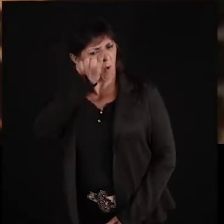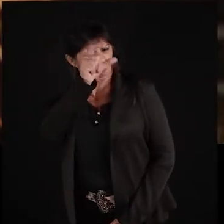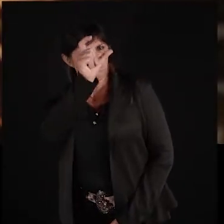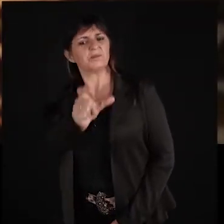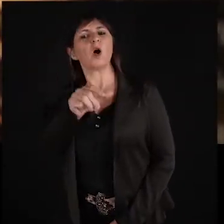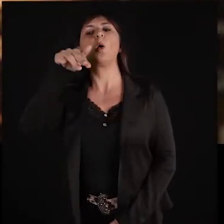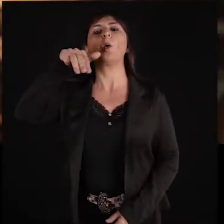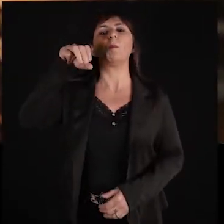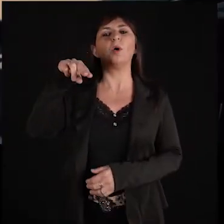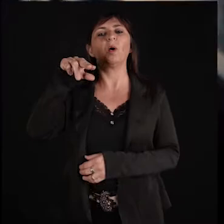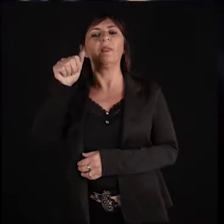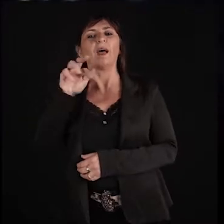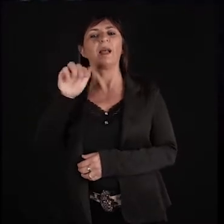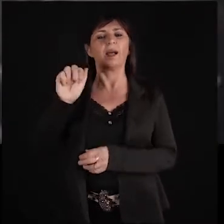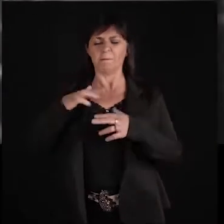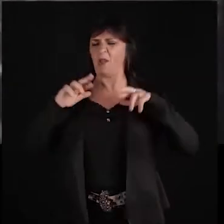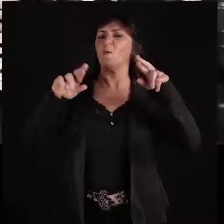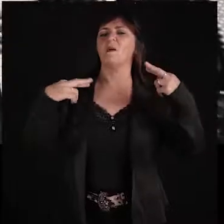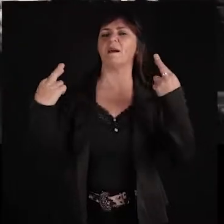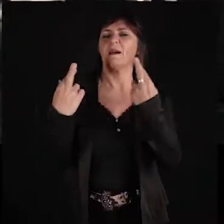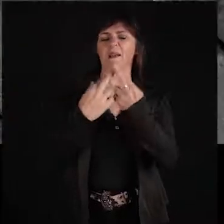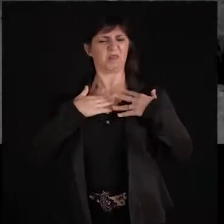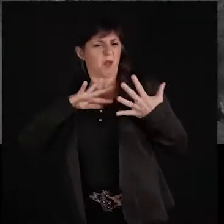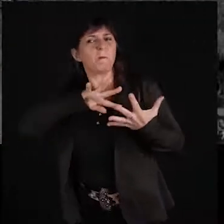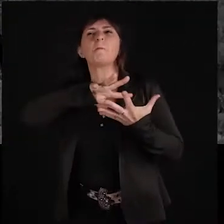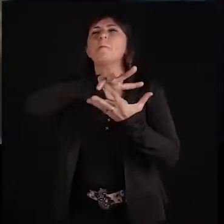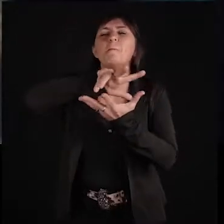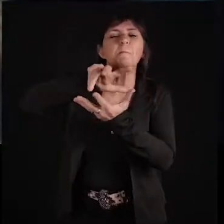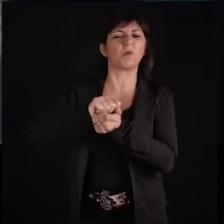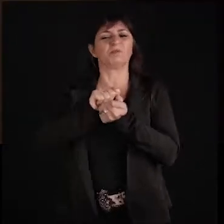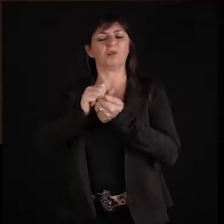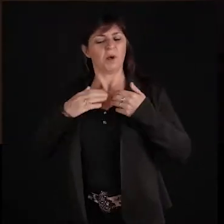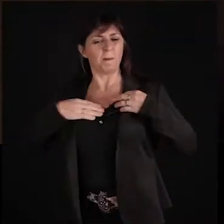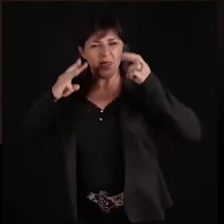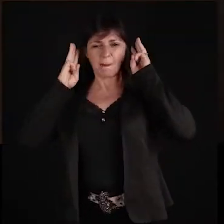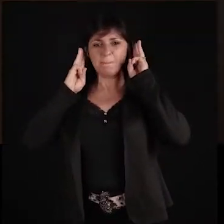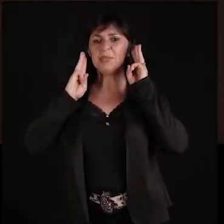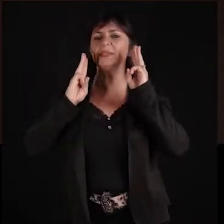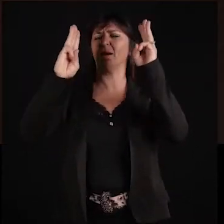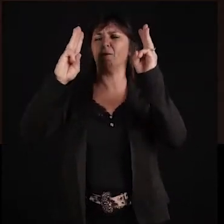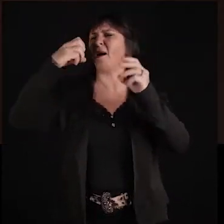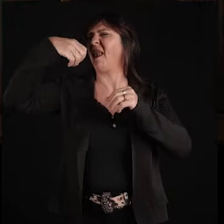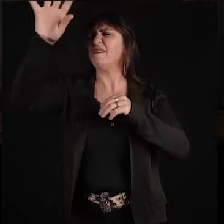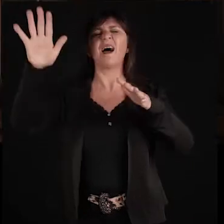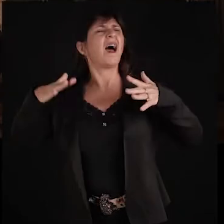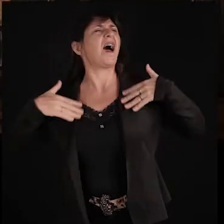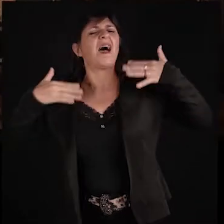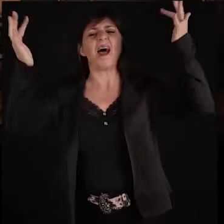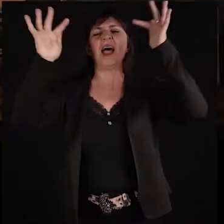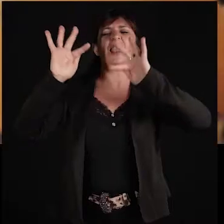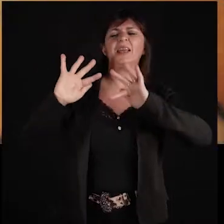sou monarca. Meu reino é o mundo. Minha missão é levar a alegria e a boa